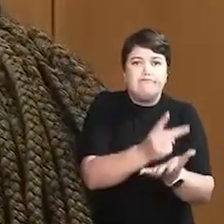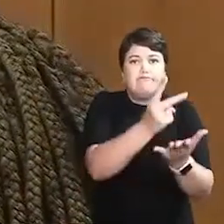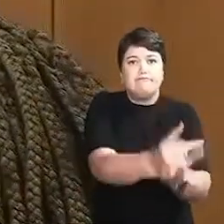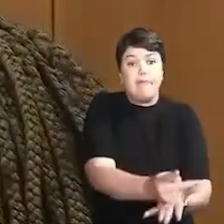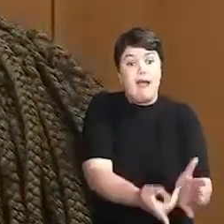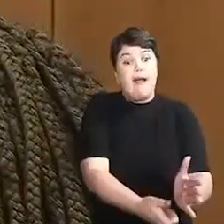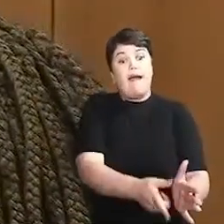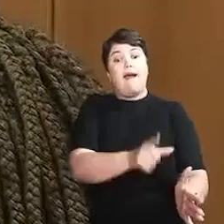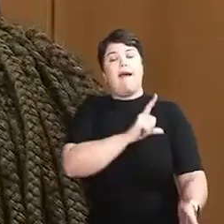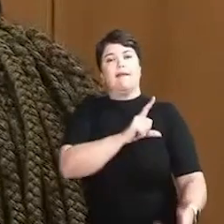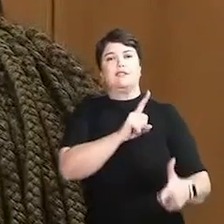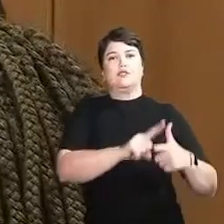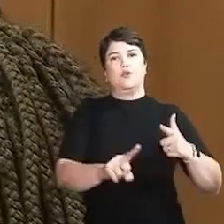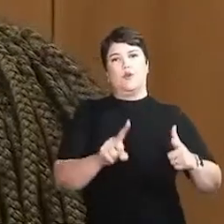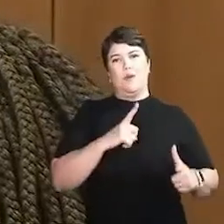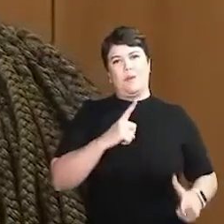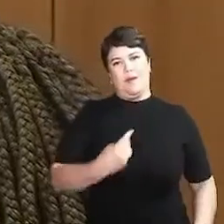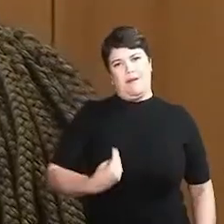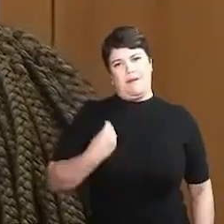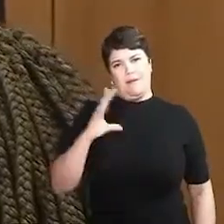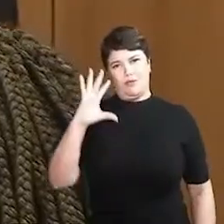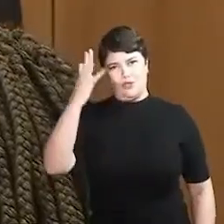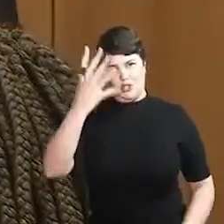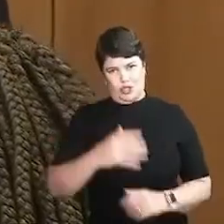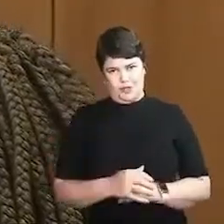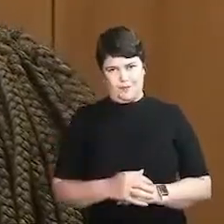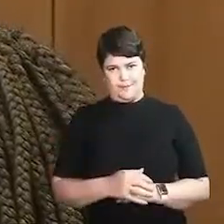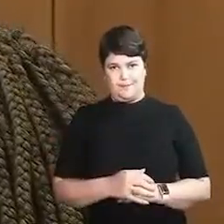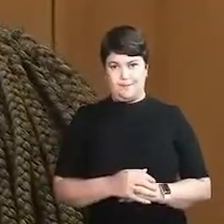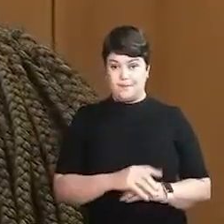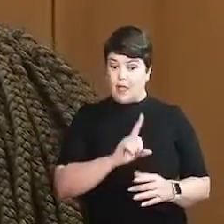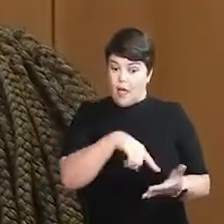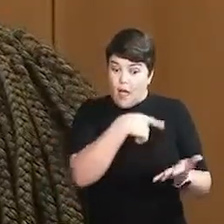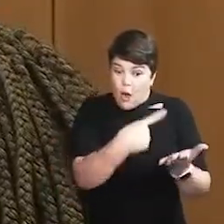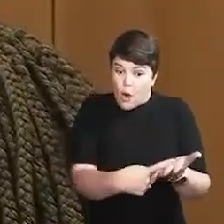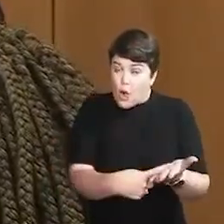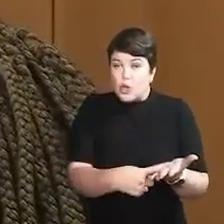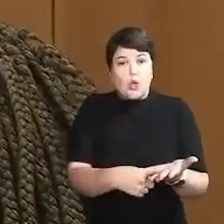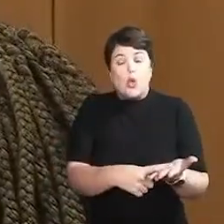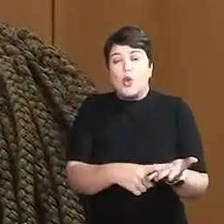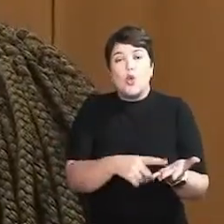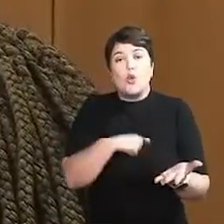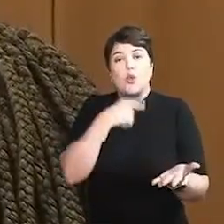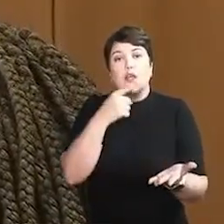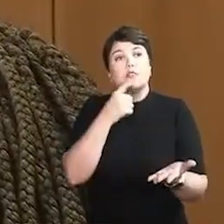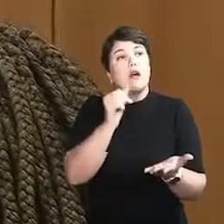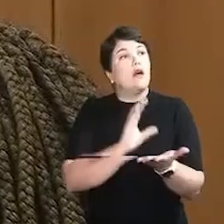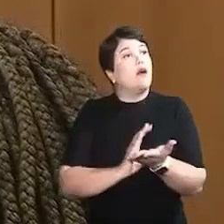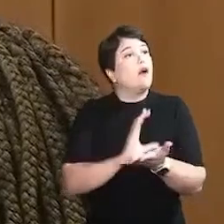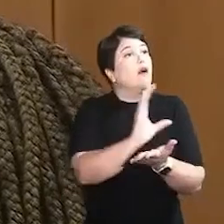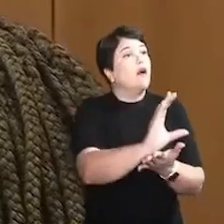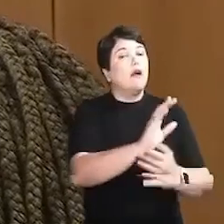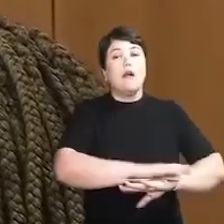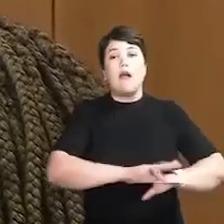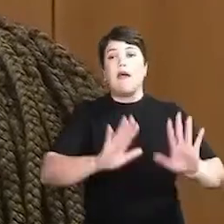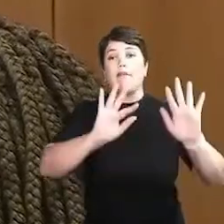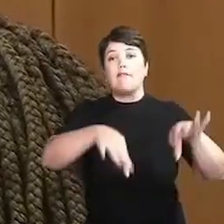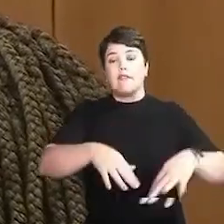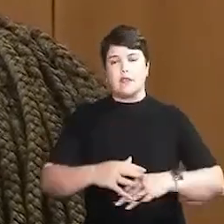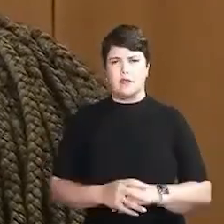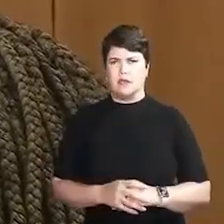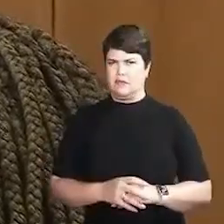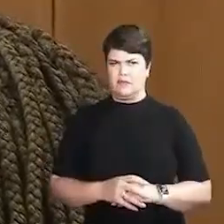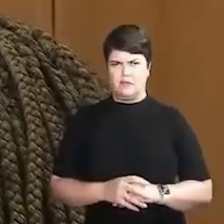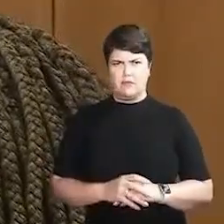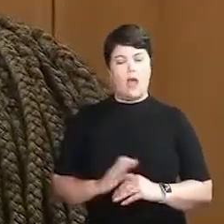das crises e a cooperação Federativa não se esgota no mero repasse de recursos É